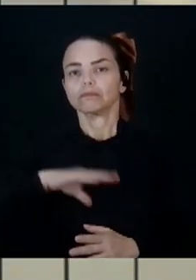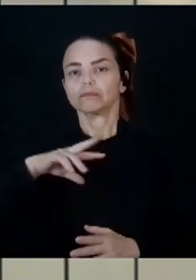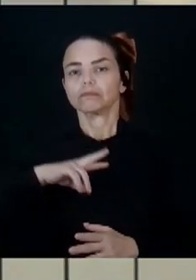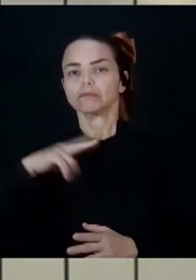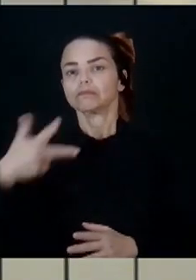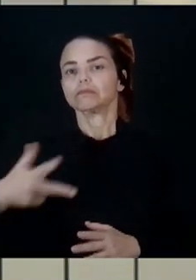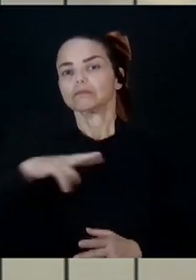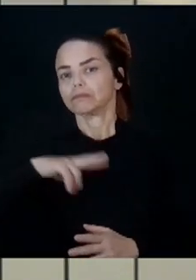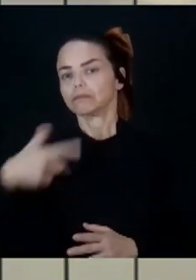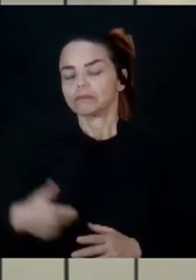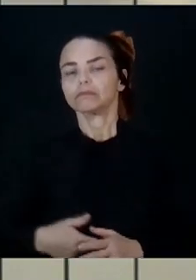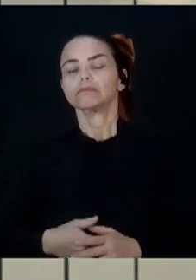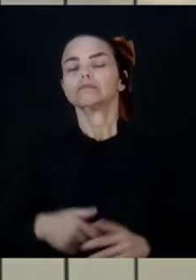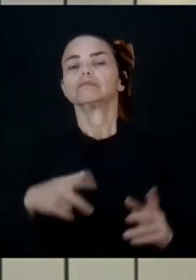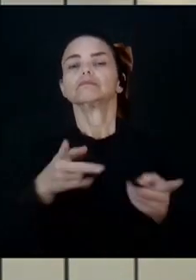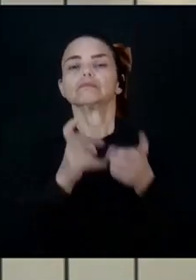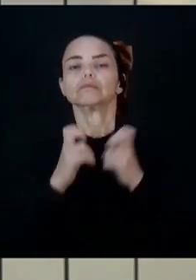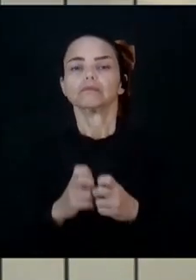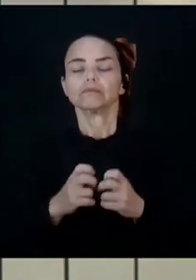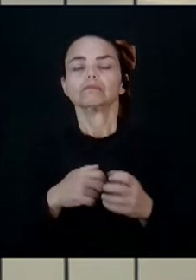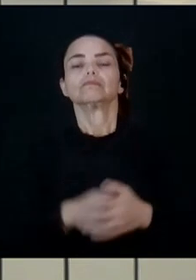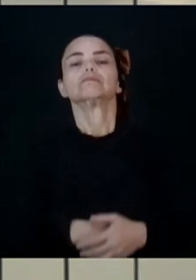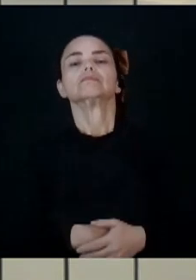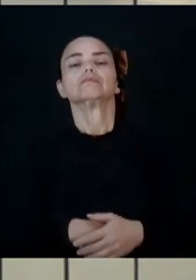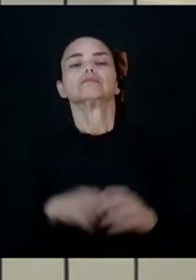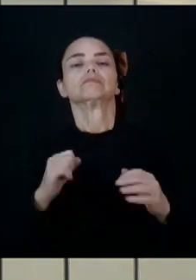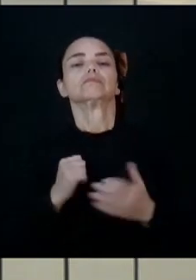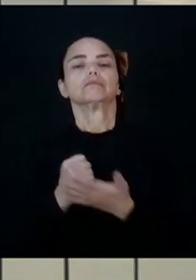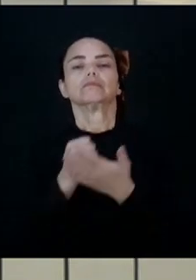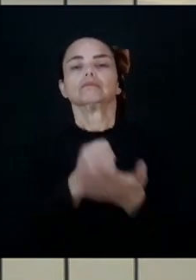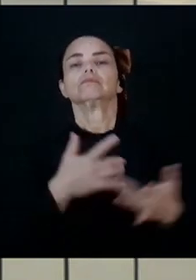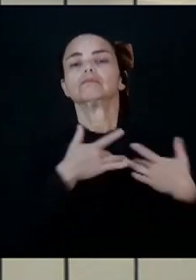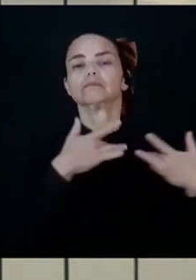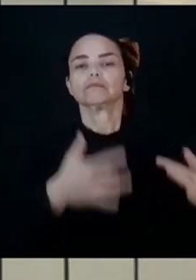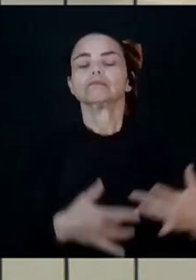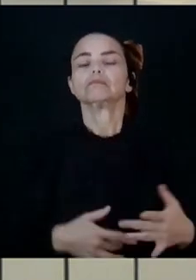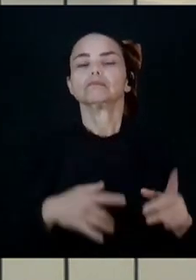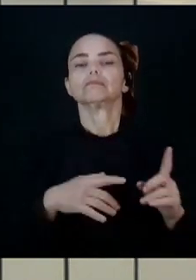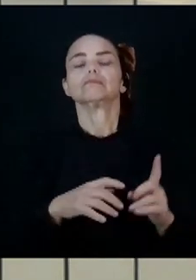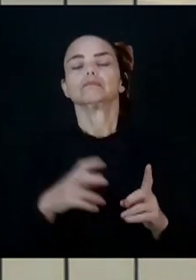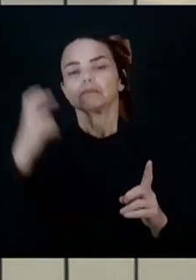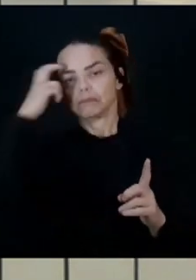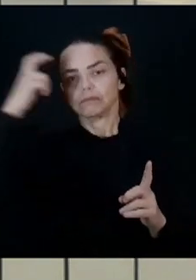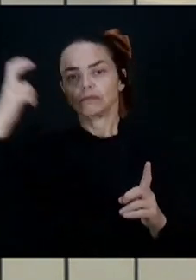diretora da entidade em ações sociais, culturais e religiosas.